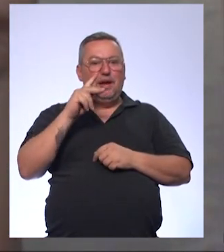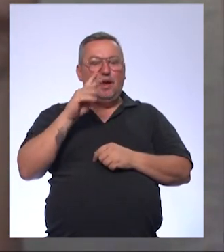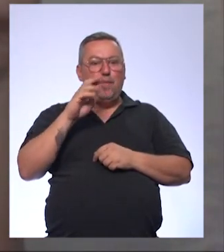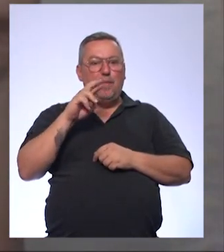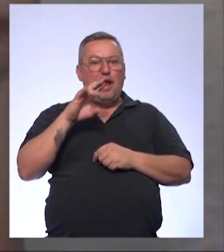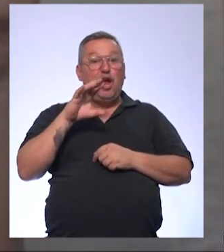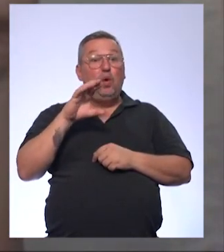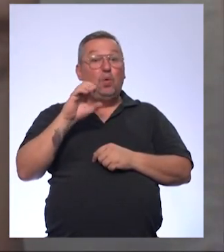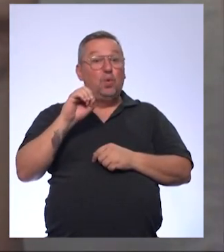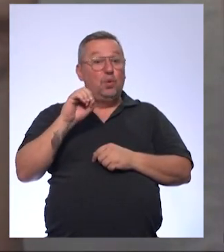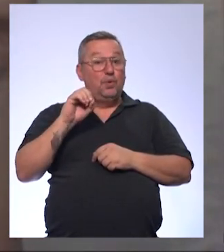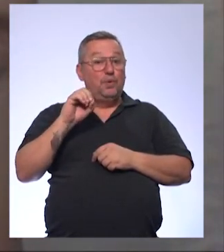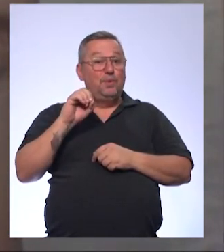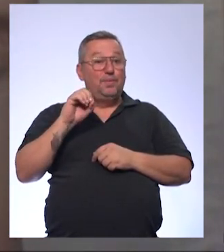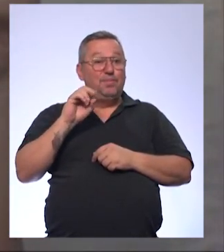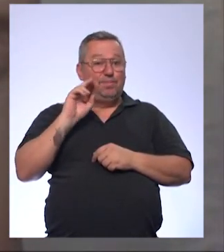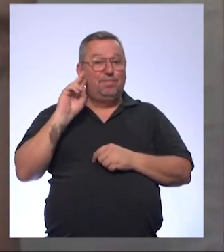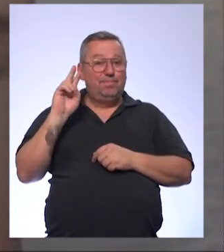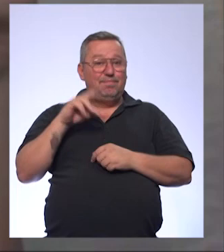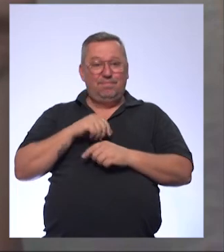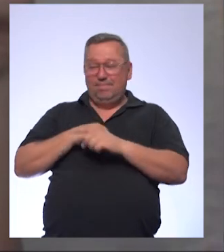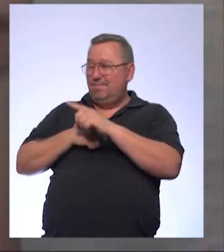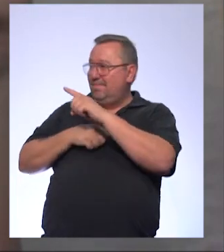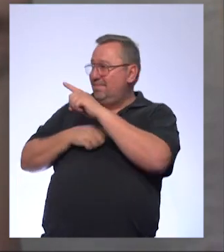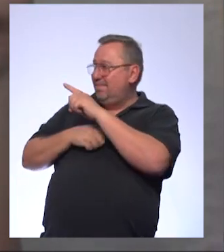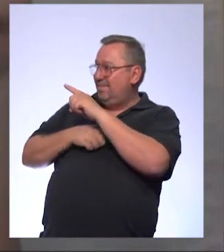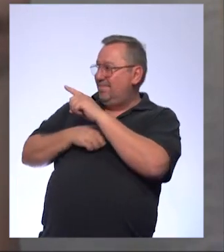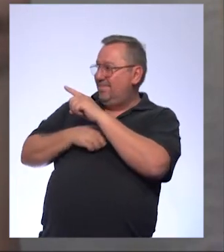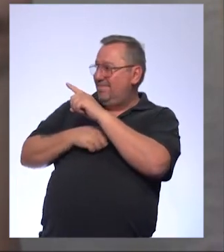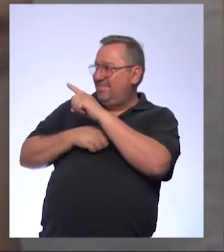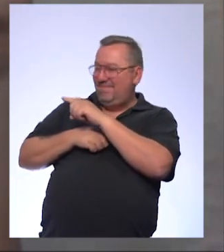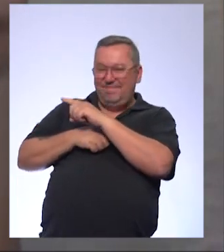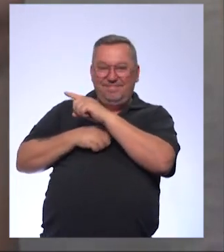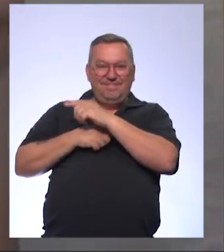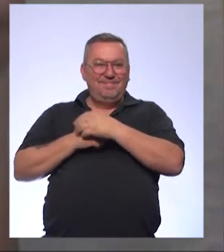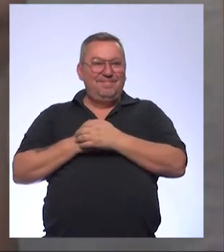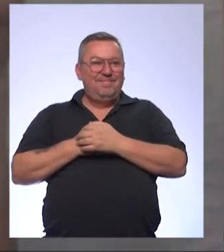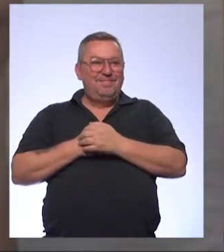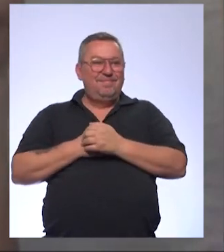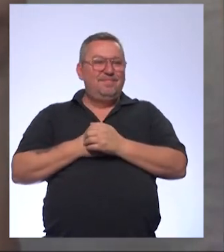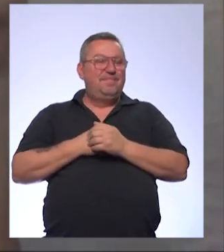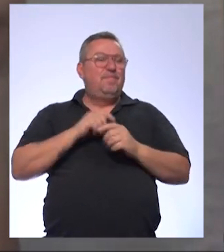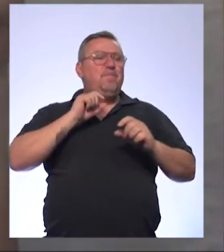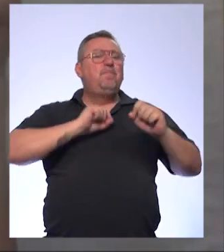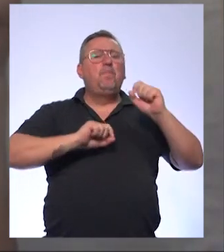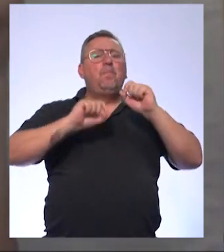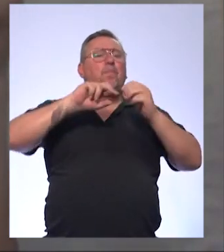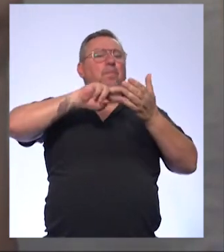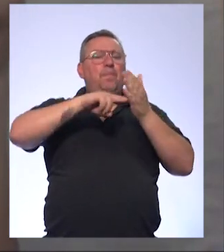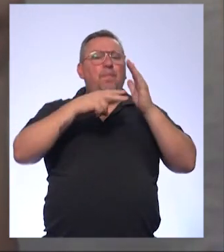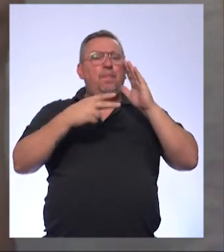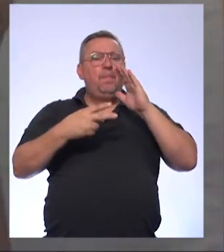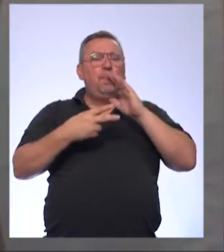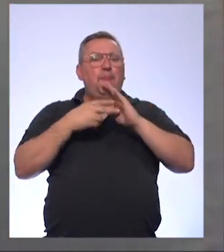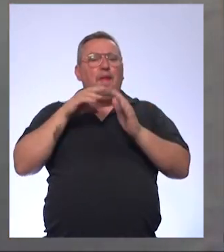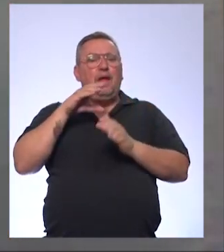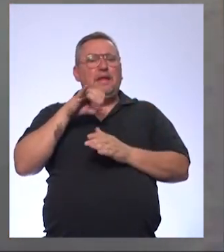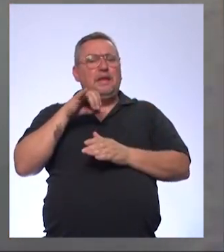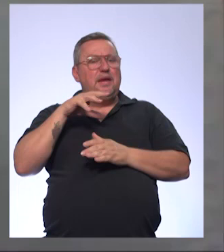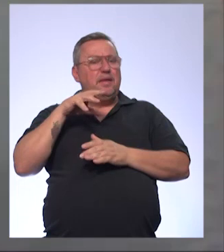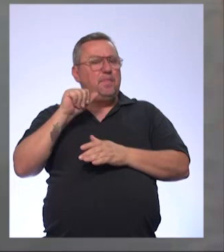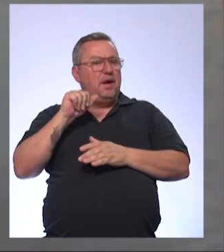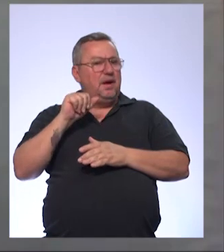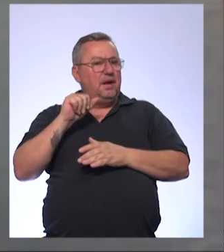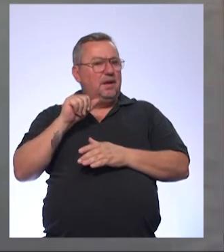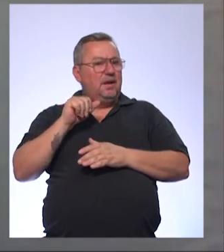hebraico. Vocês estão vendo aqui? A cisma hebraico. Pessoal, o que foi a cisma hebraico?